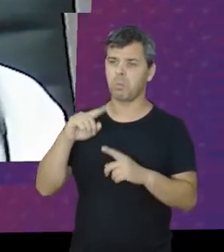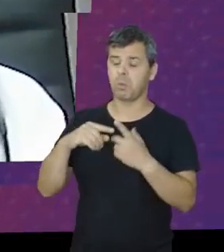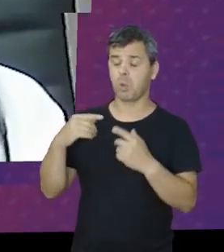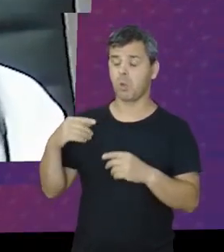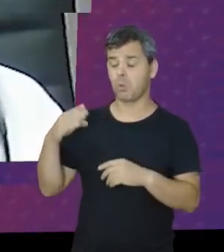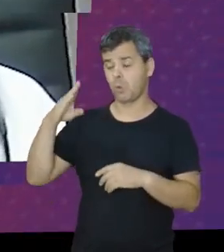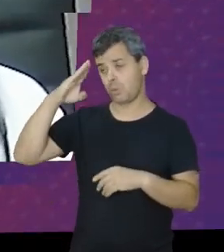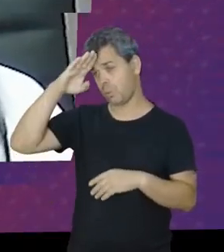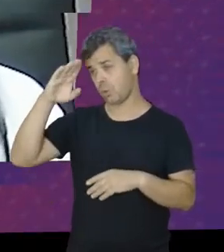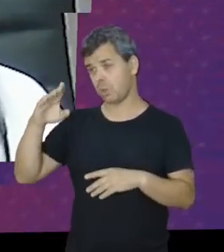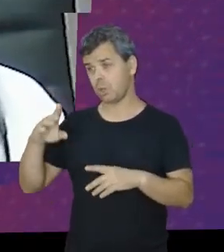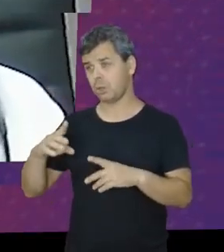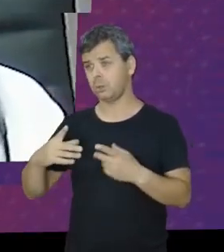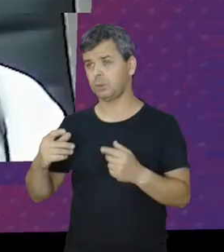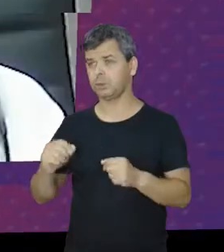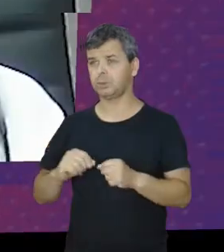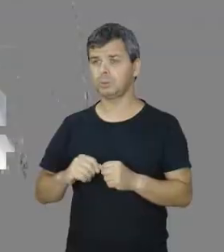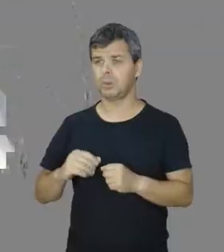Bolsonaro,